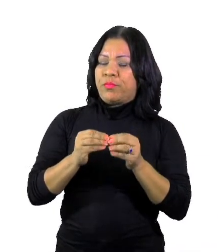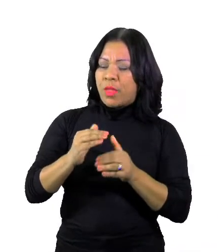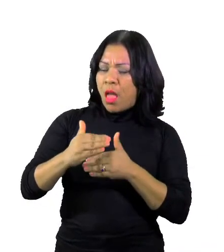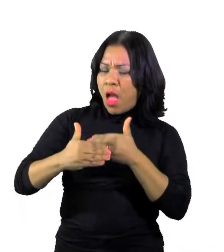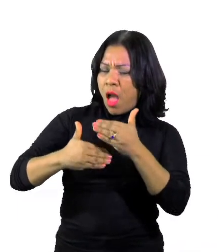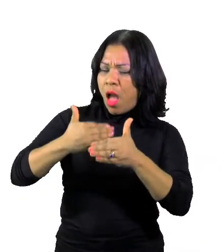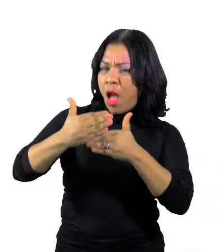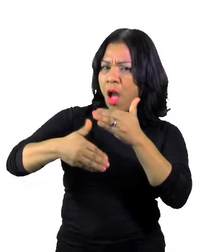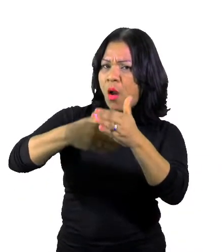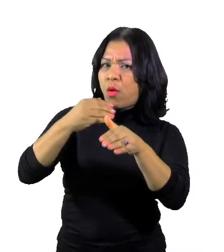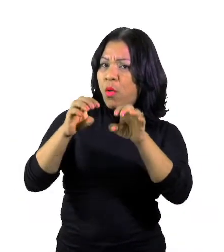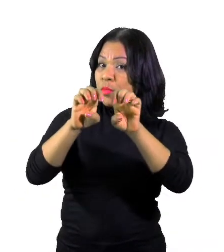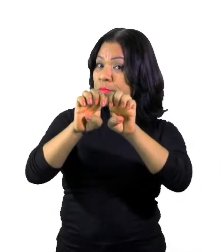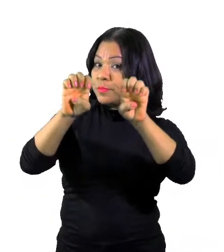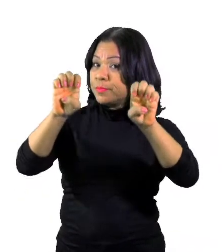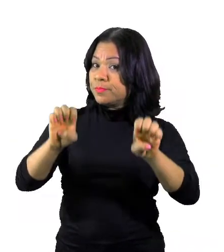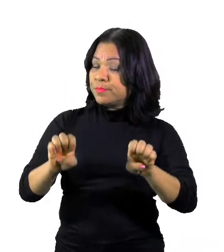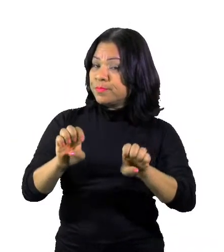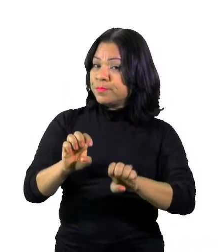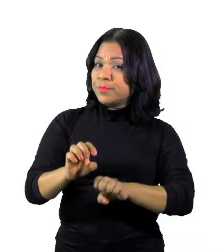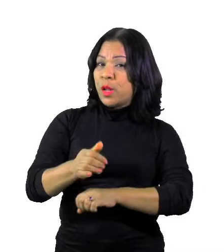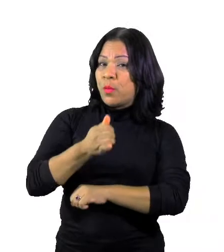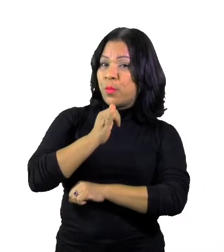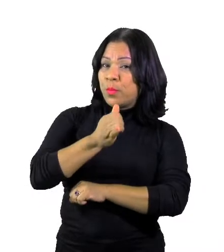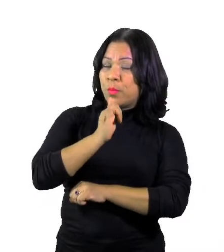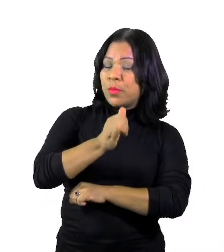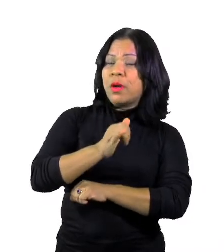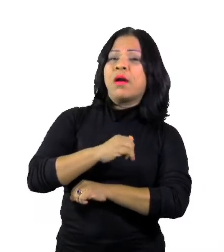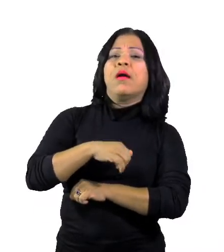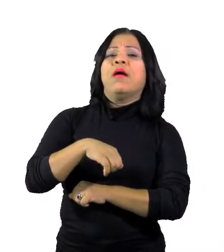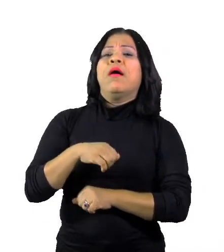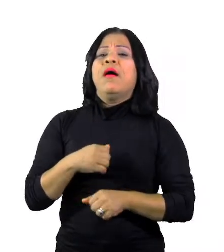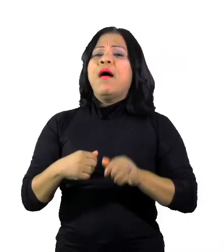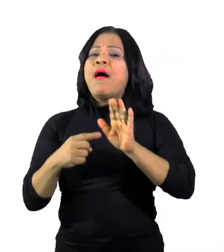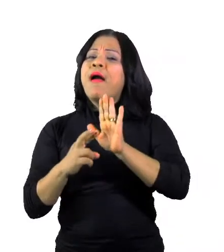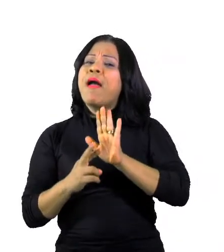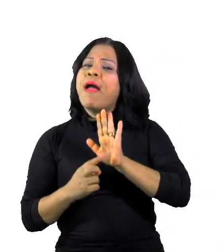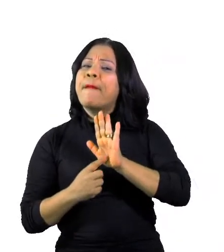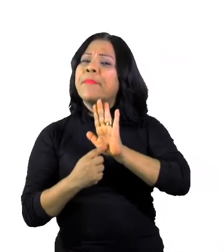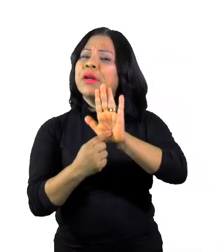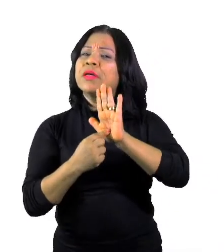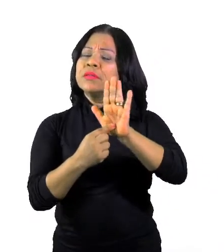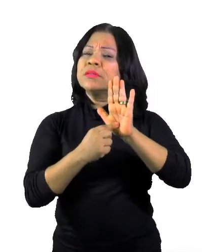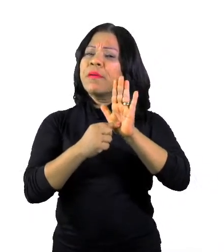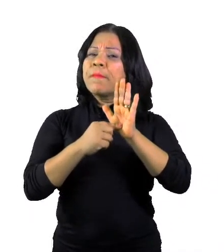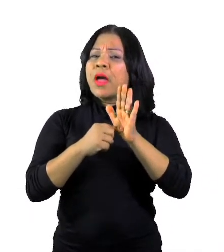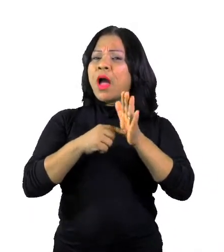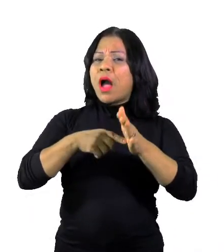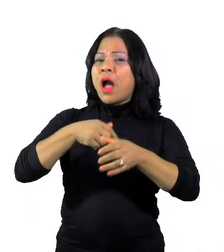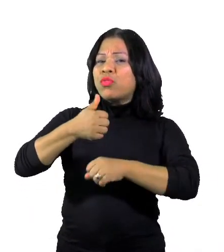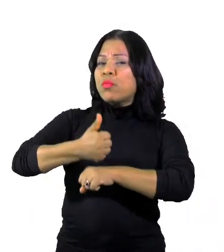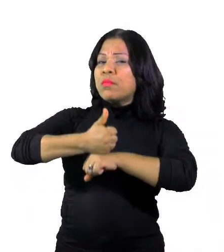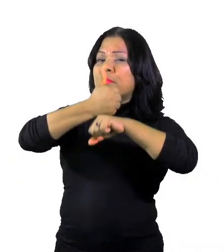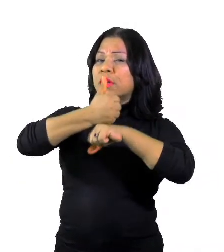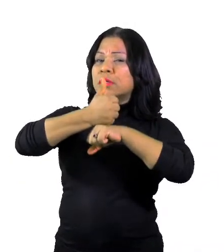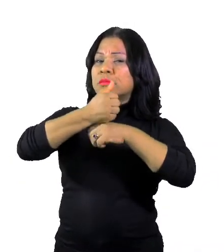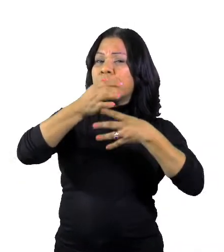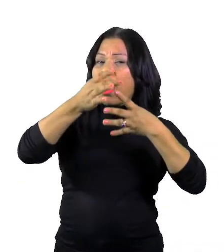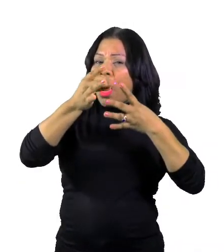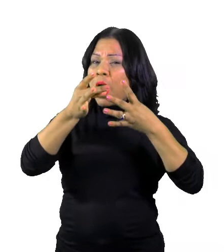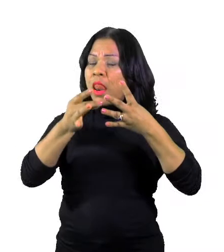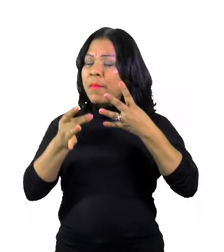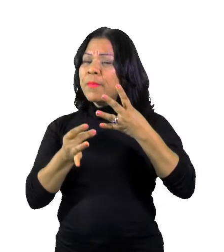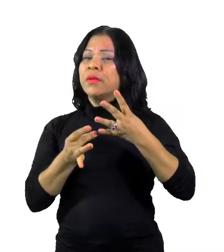estrutura narrativa, são apresentados os principais elementos da narração, que são